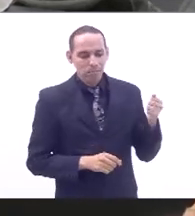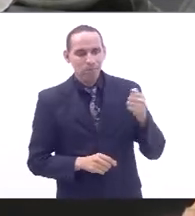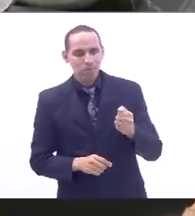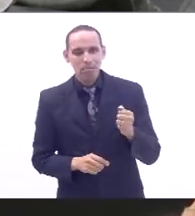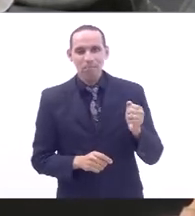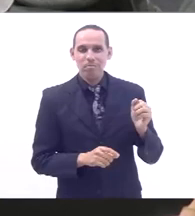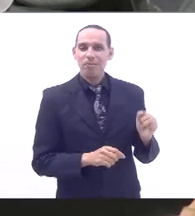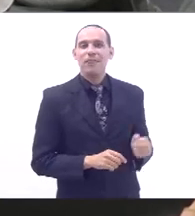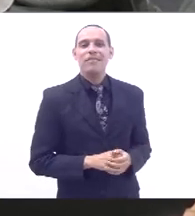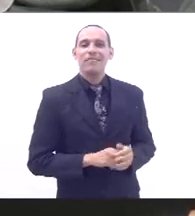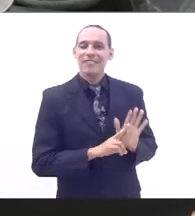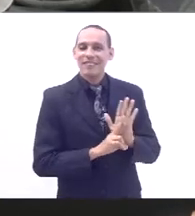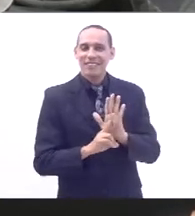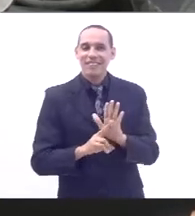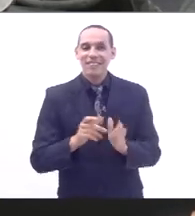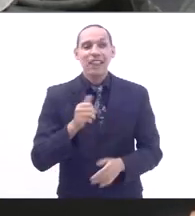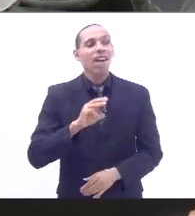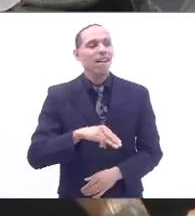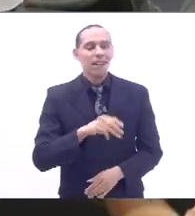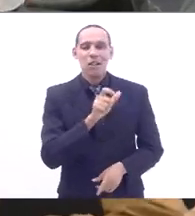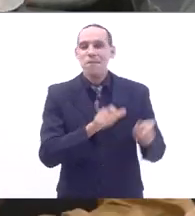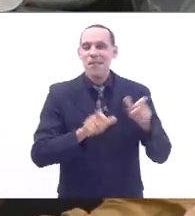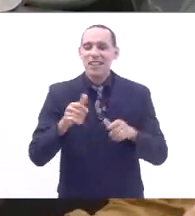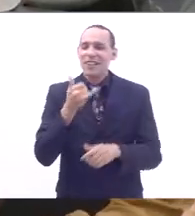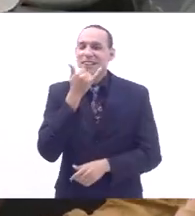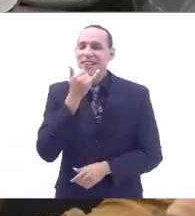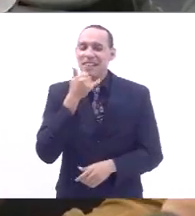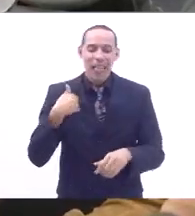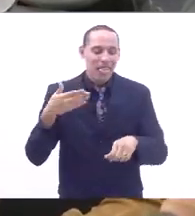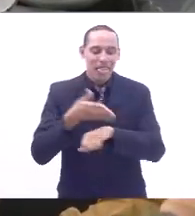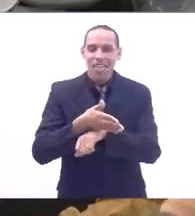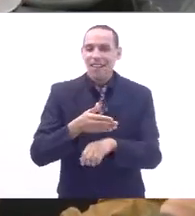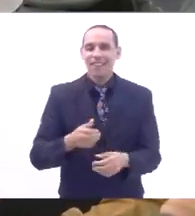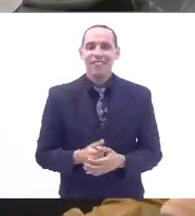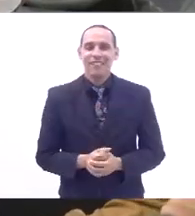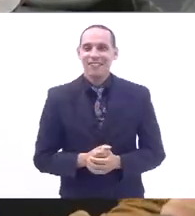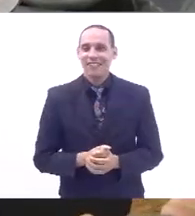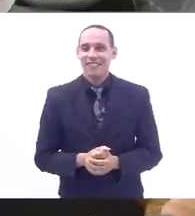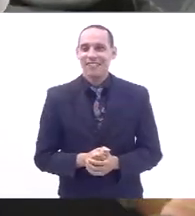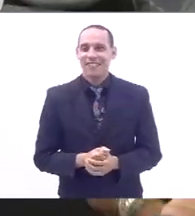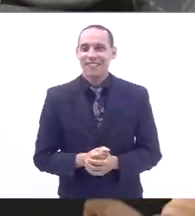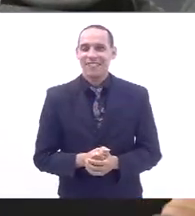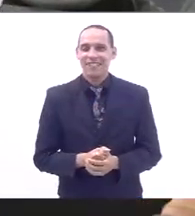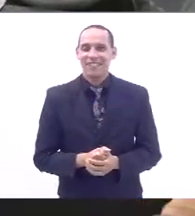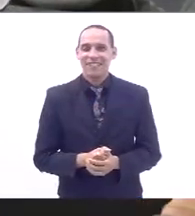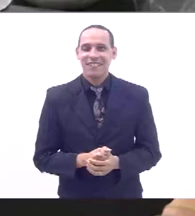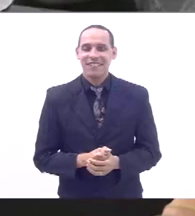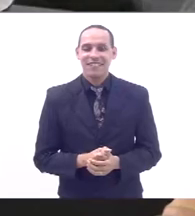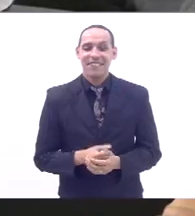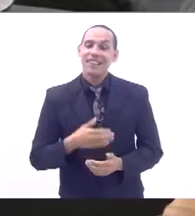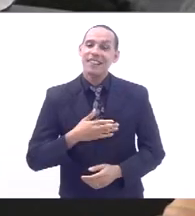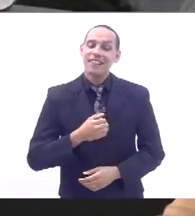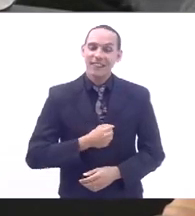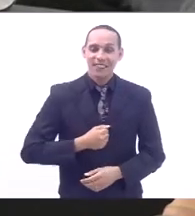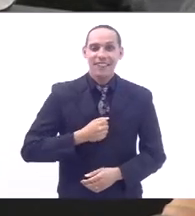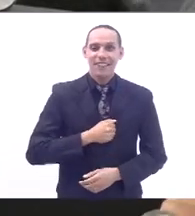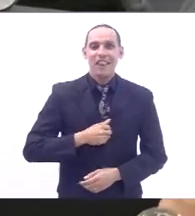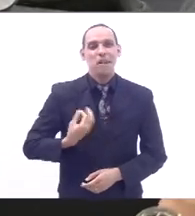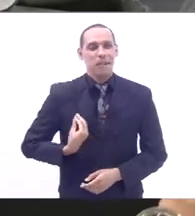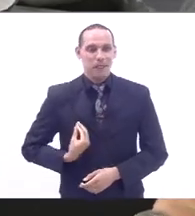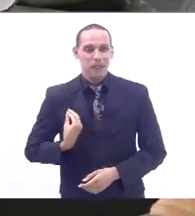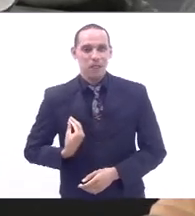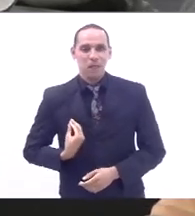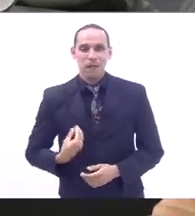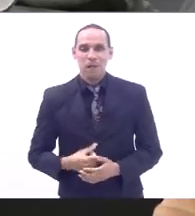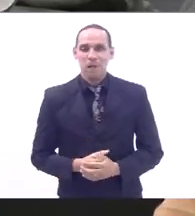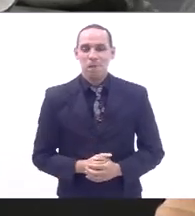já atropelar os caras. Desculpa. É uma satisfação muito grande estar aqui.